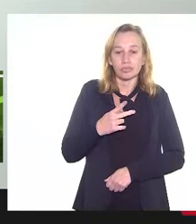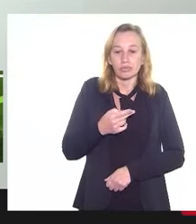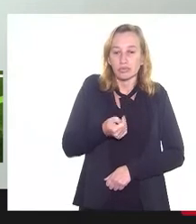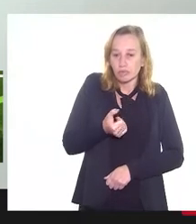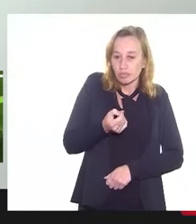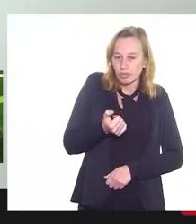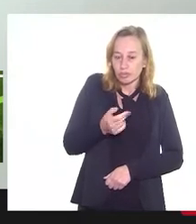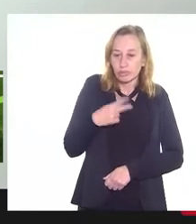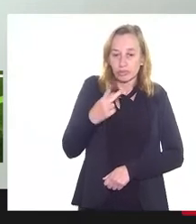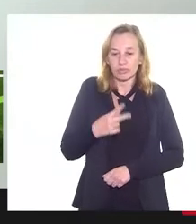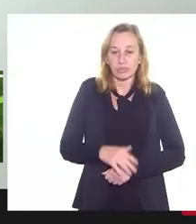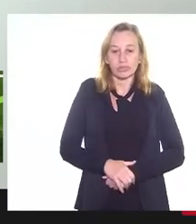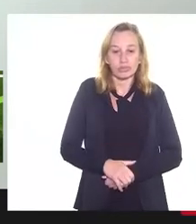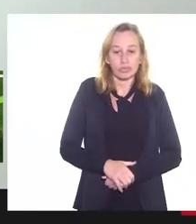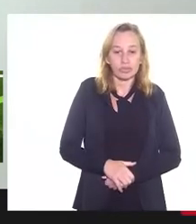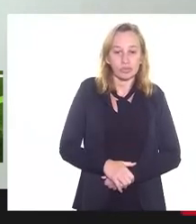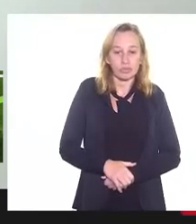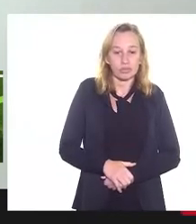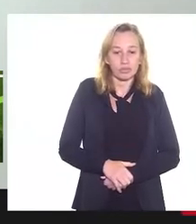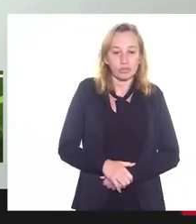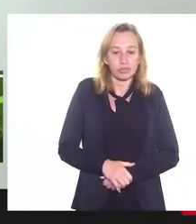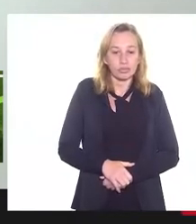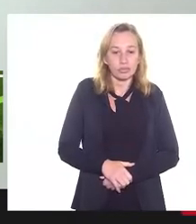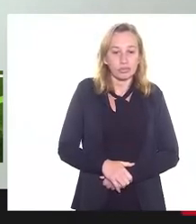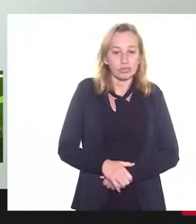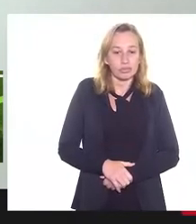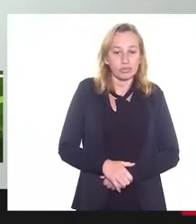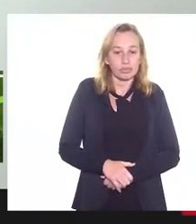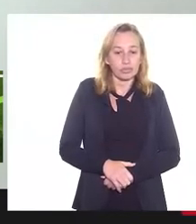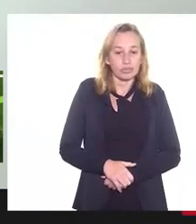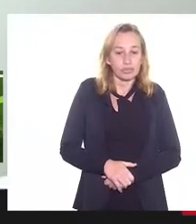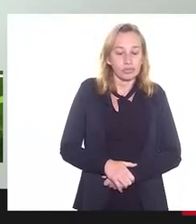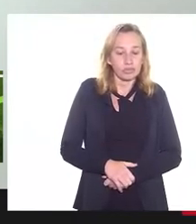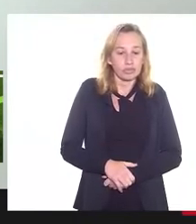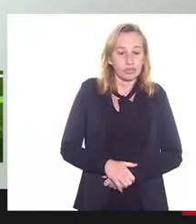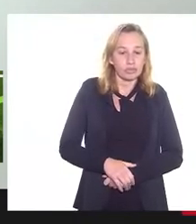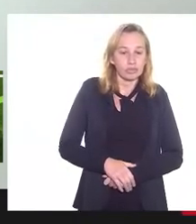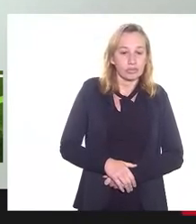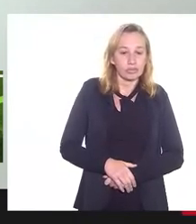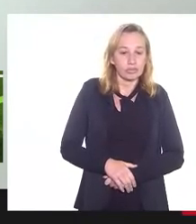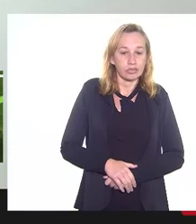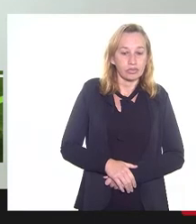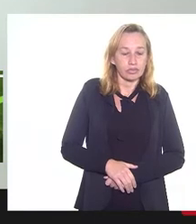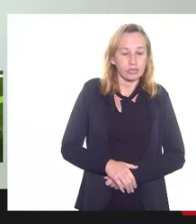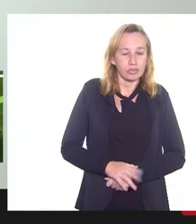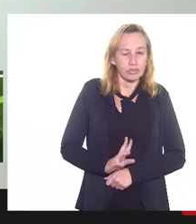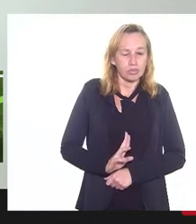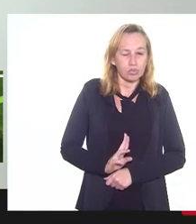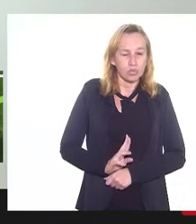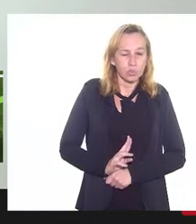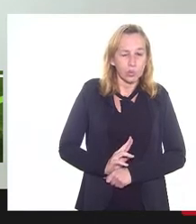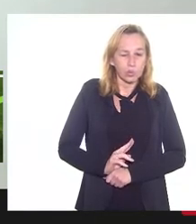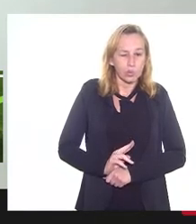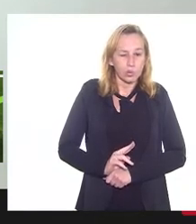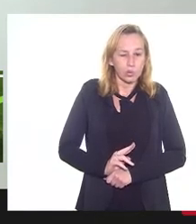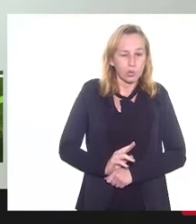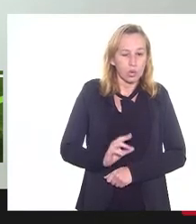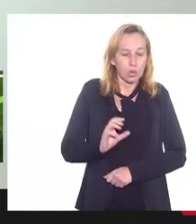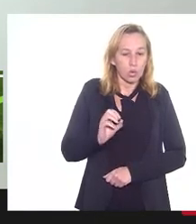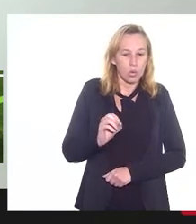fala do nosso, não foi Marcelo, foi o